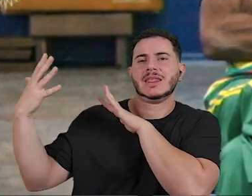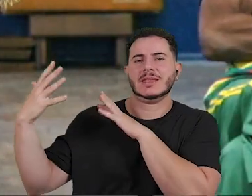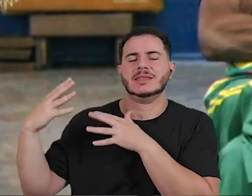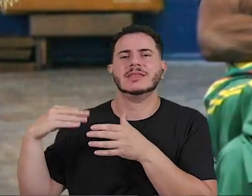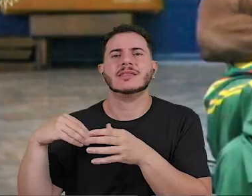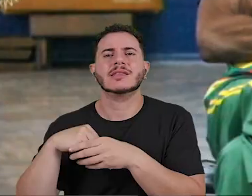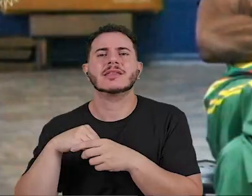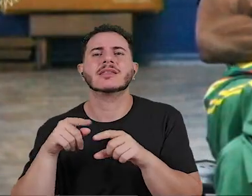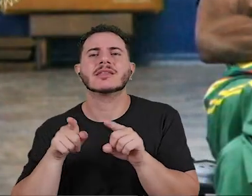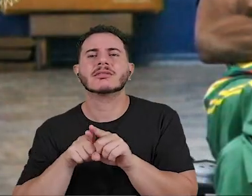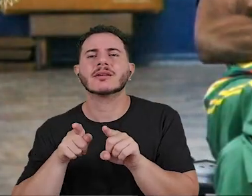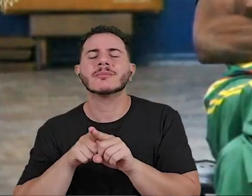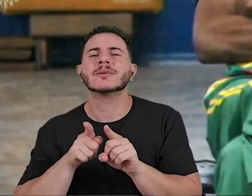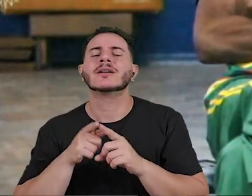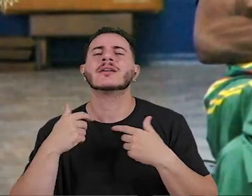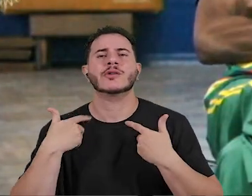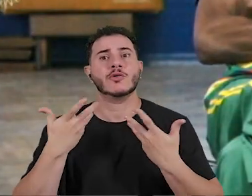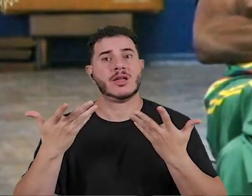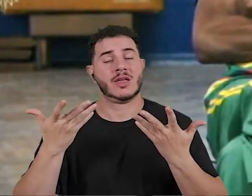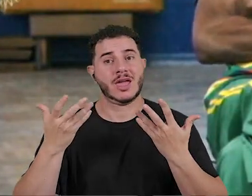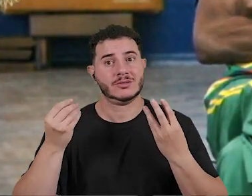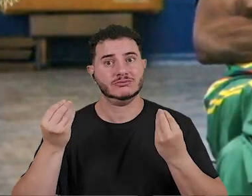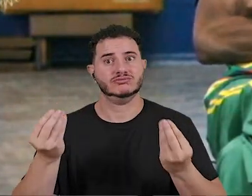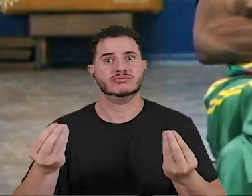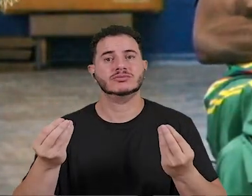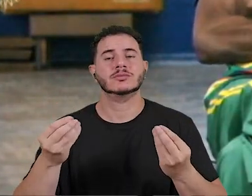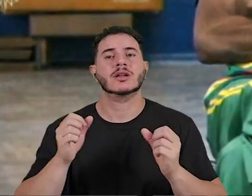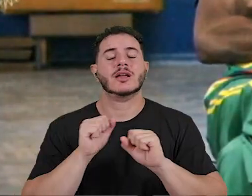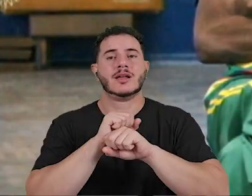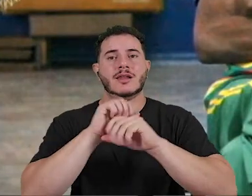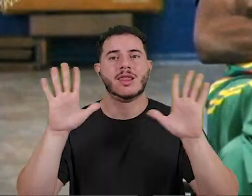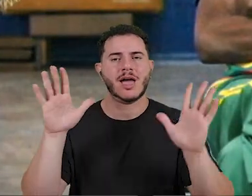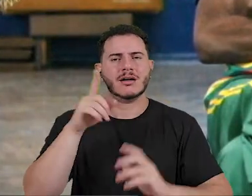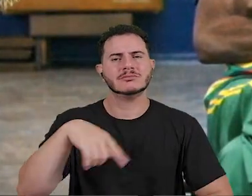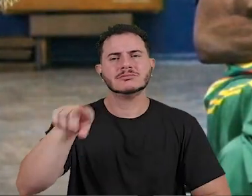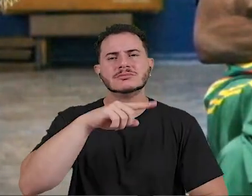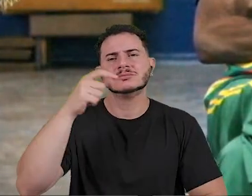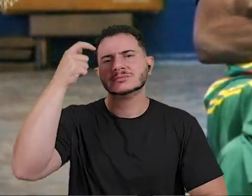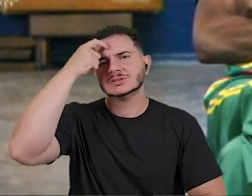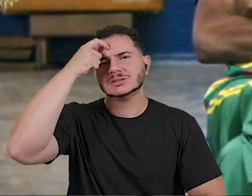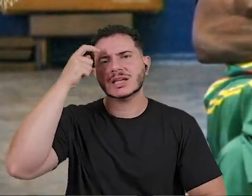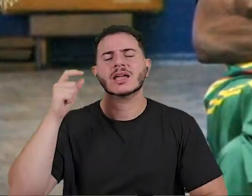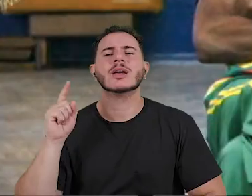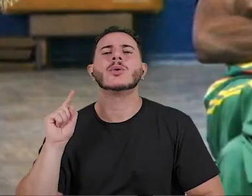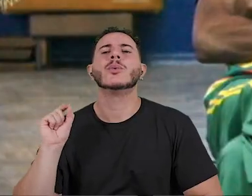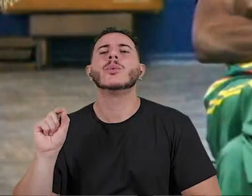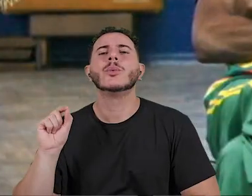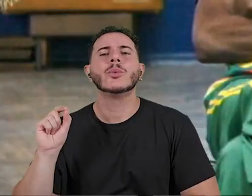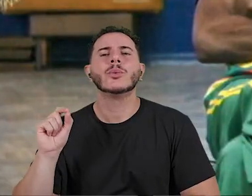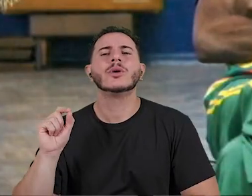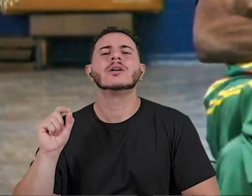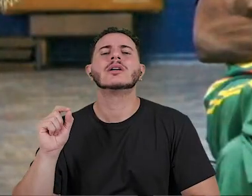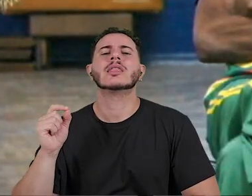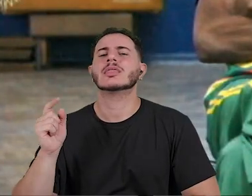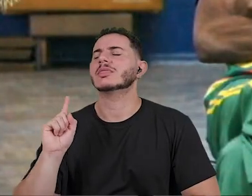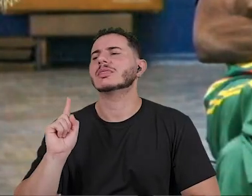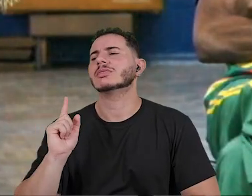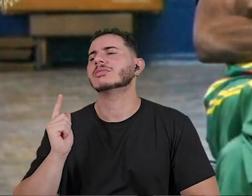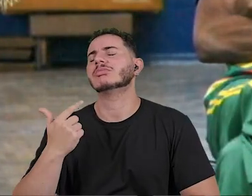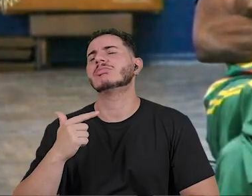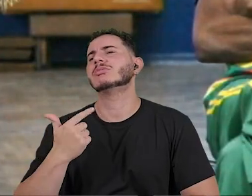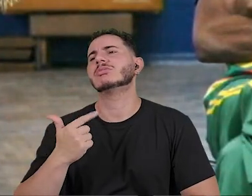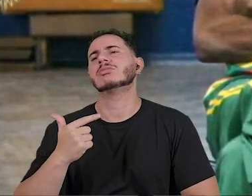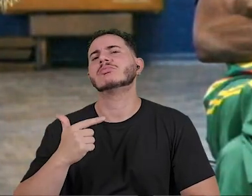claro, ciente, não tem nada que mexa conosco, né, de maneira